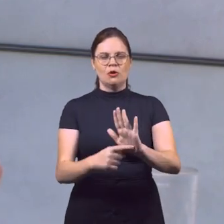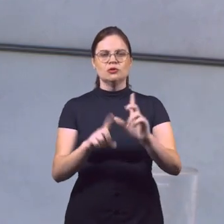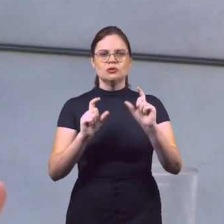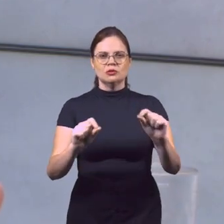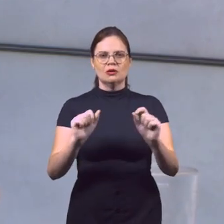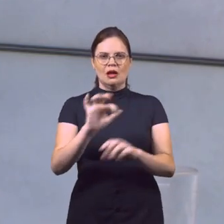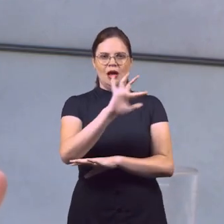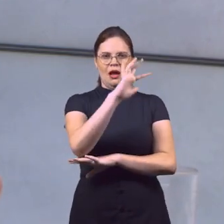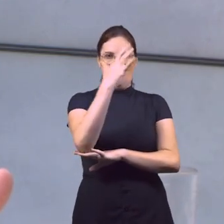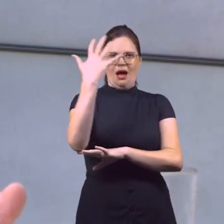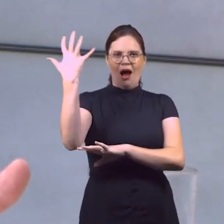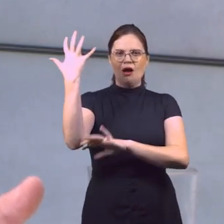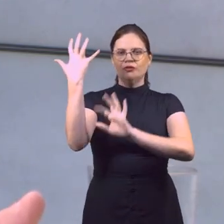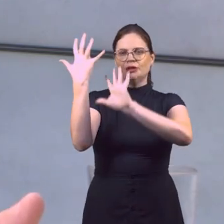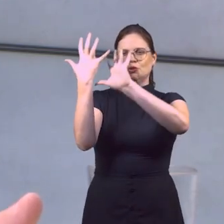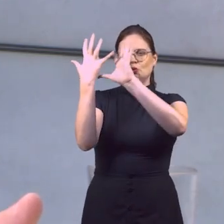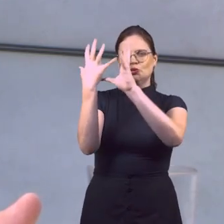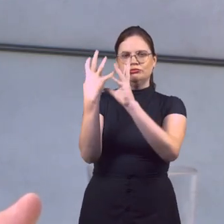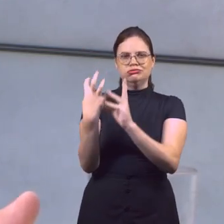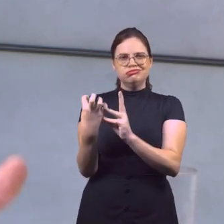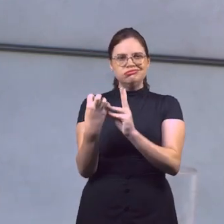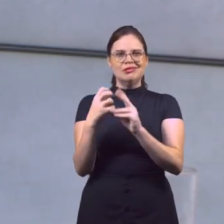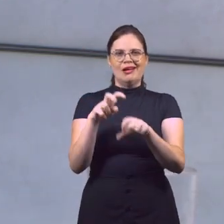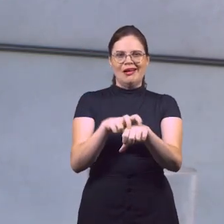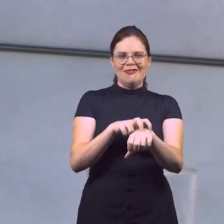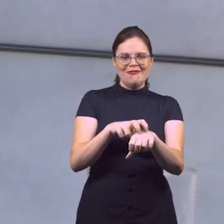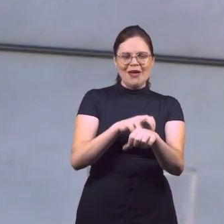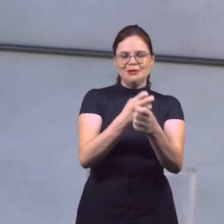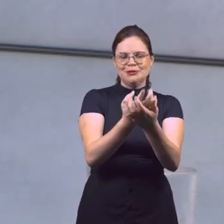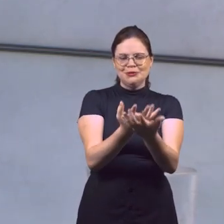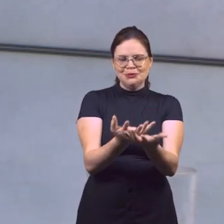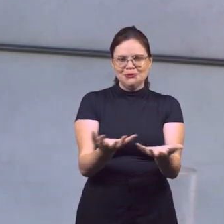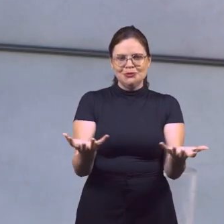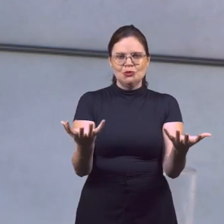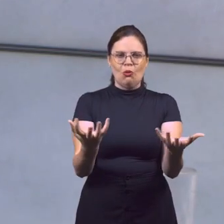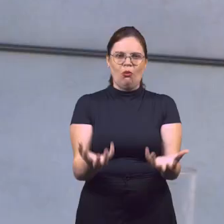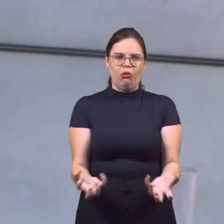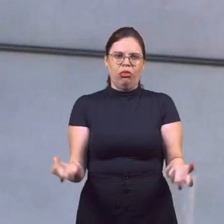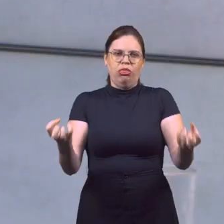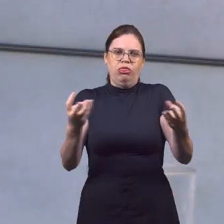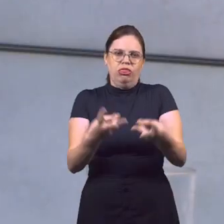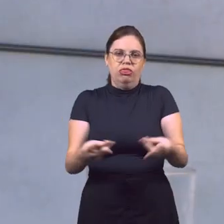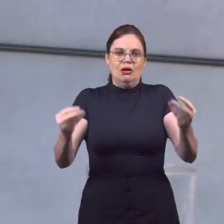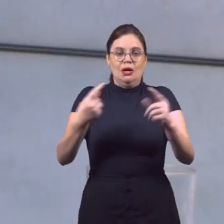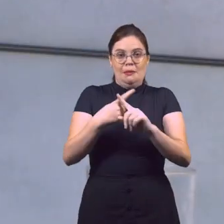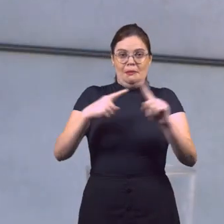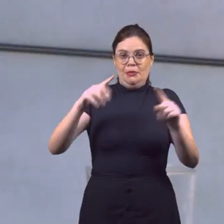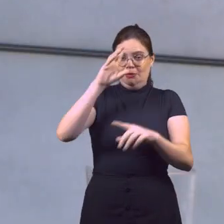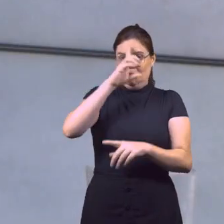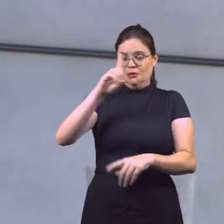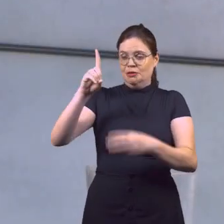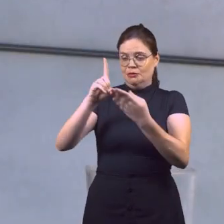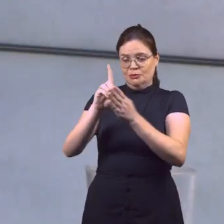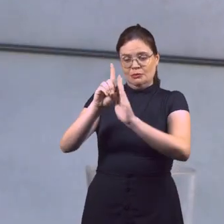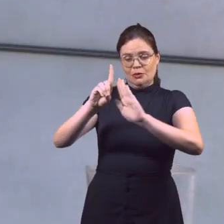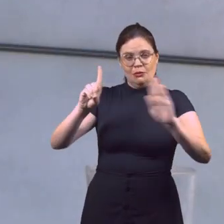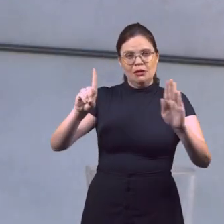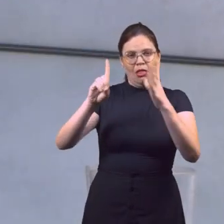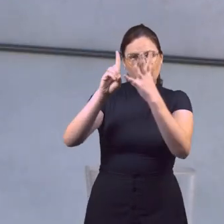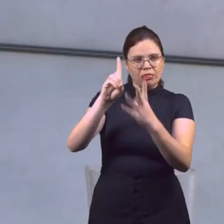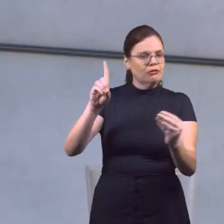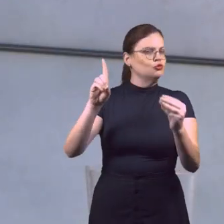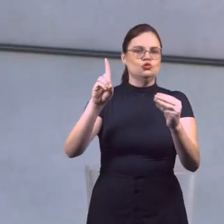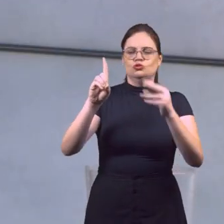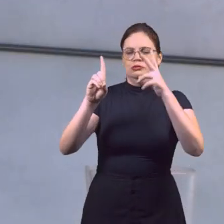ela subsiste eternamente, né? Isso foi o que Sara viveu. A promessa ela se cumpriu, passou o tempo, passaram